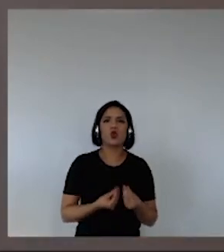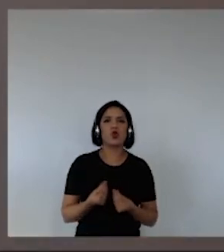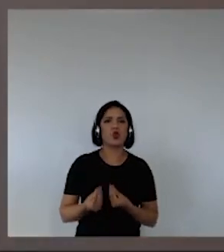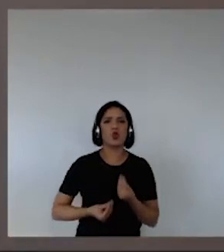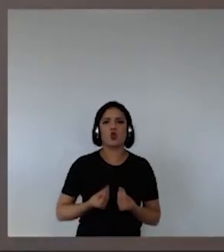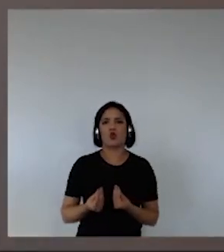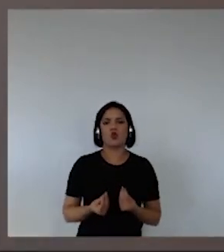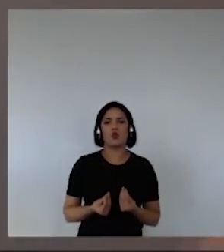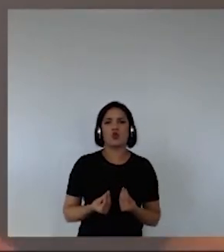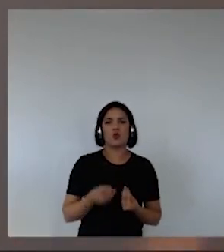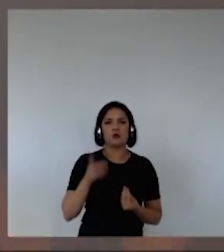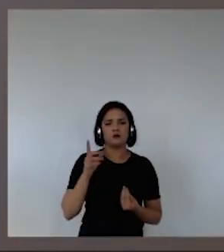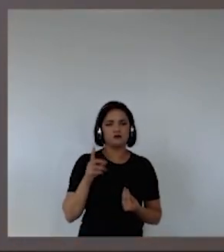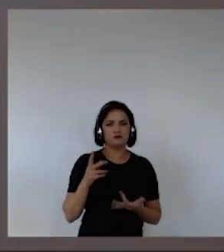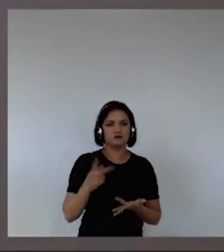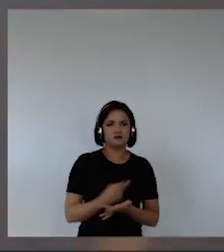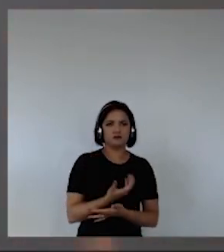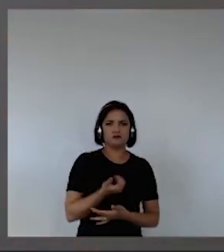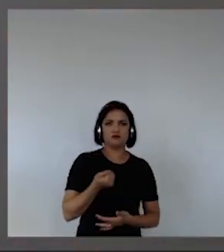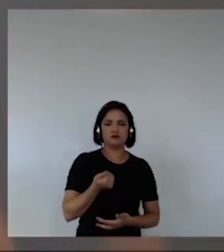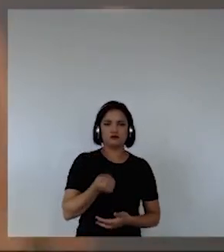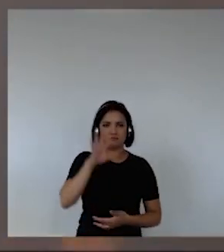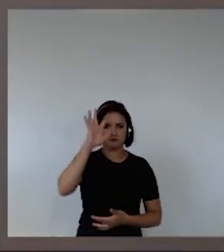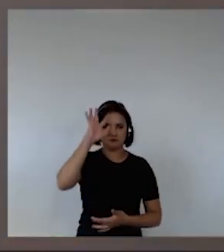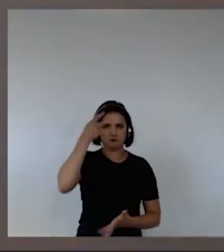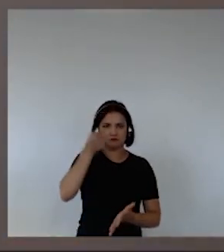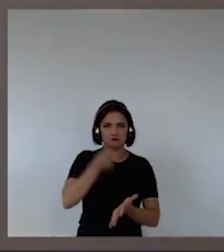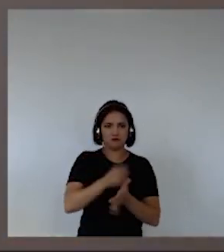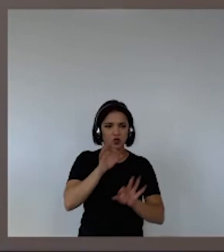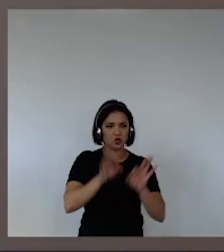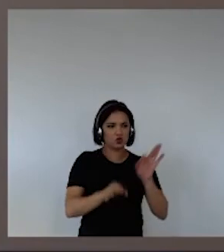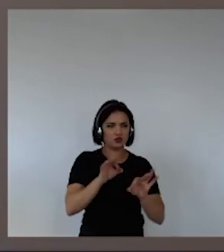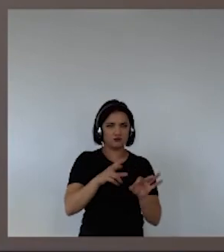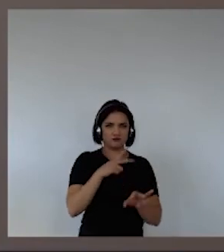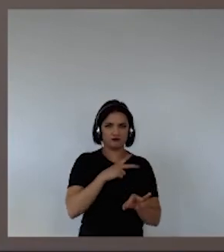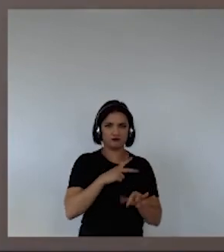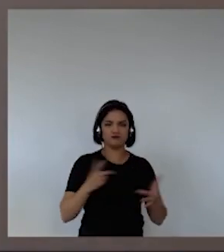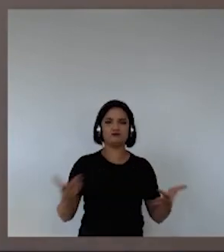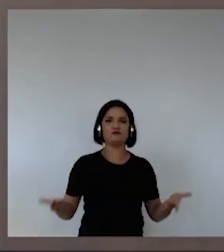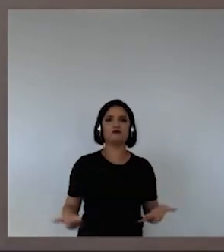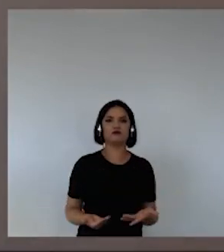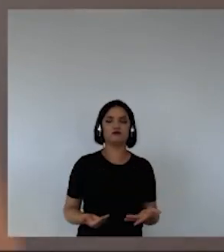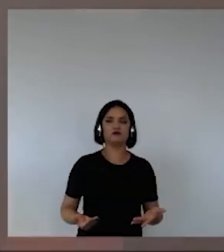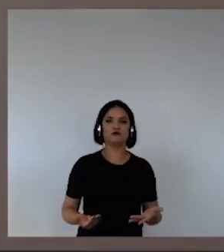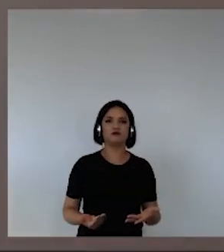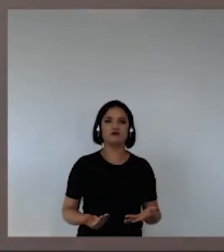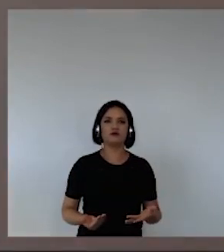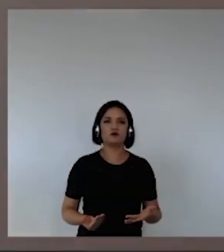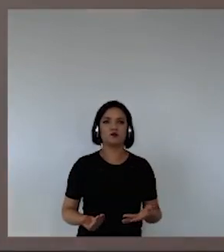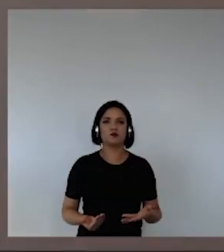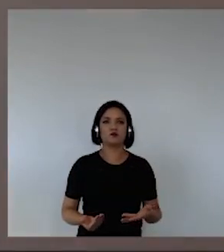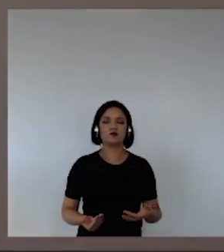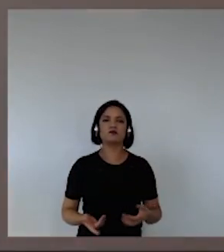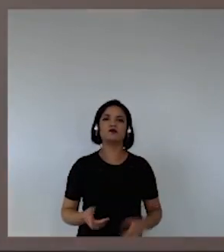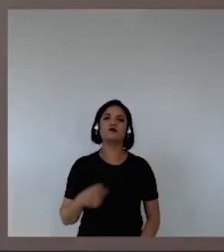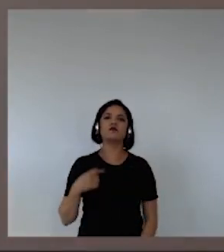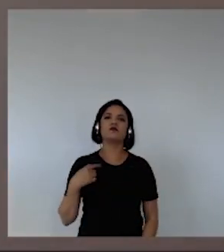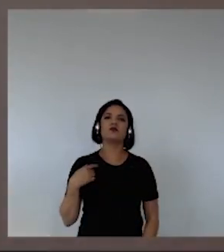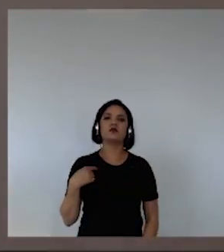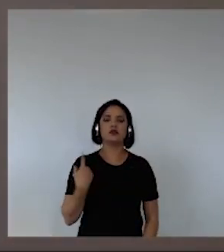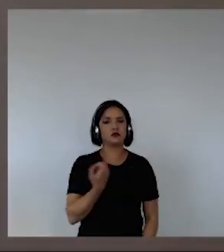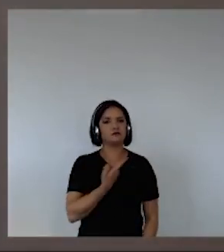na arbitragem, que é a área da justiça privada hoje, sobre a qual nós vamos